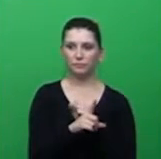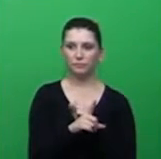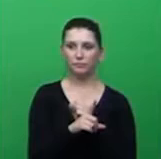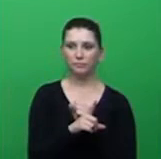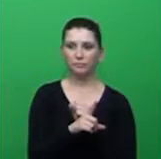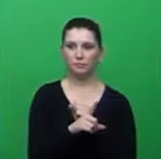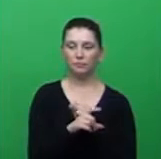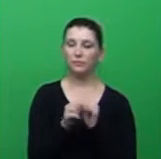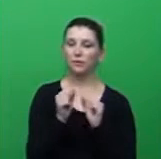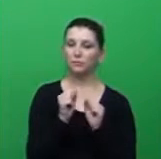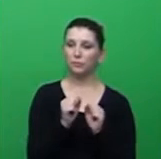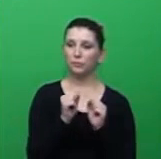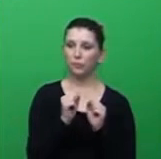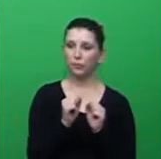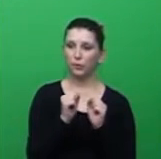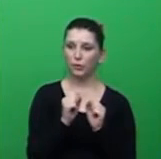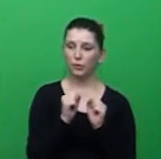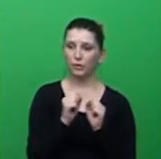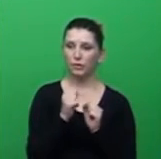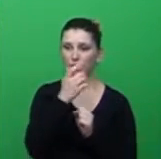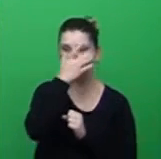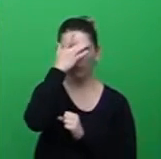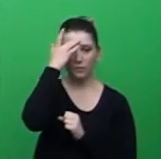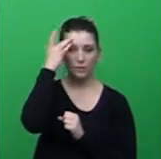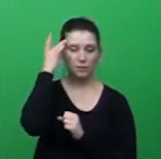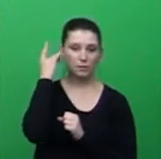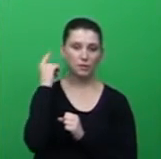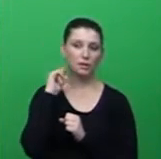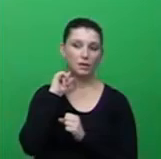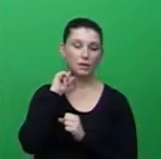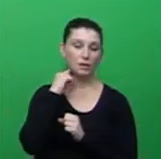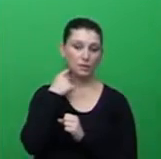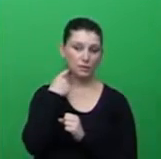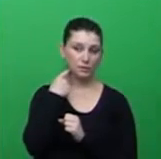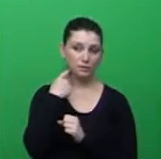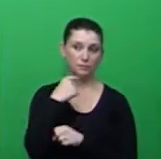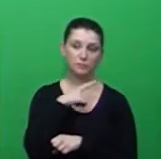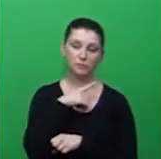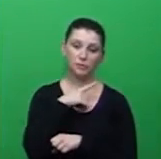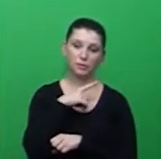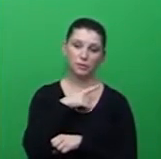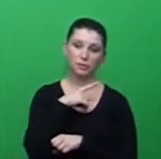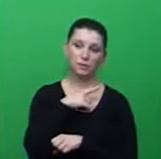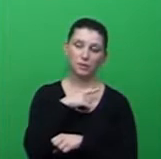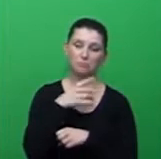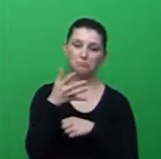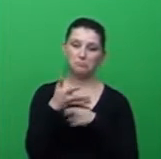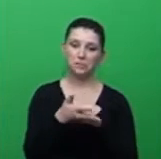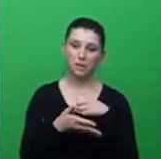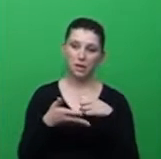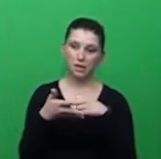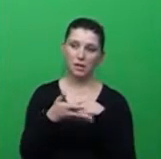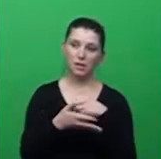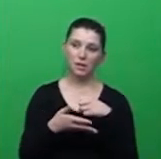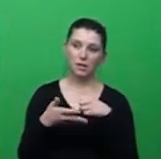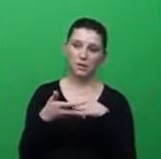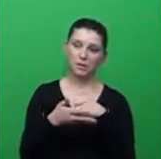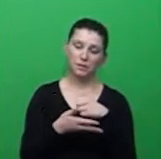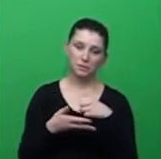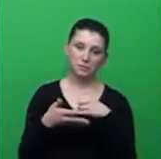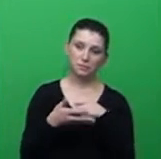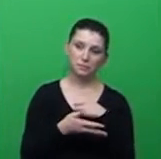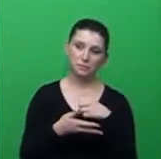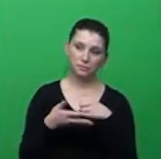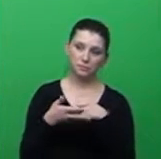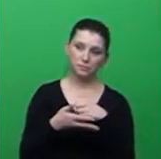catadores tivessem uma renda mínima, no sentido de, não se atingindo um valor mínimo, o poder público